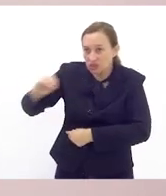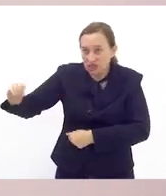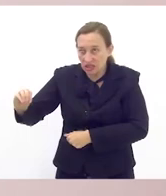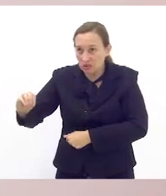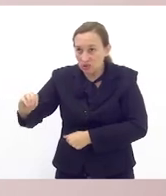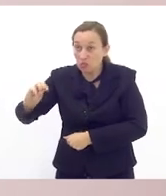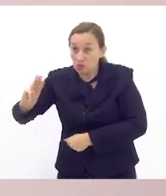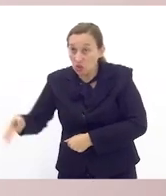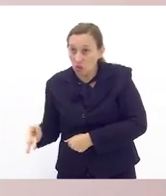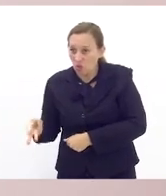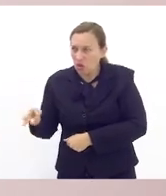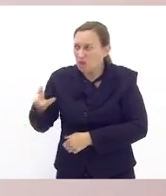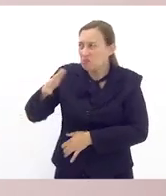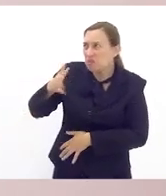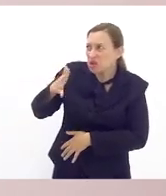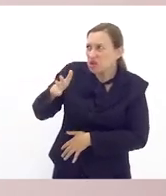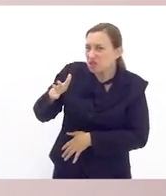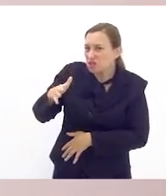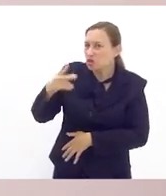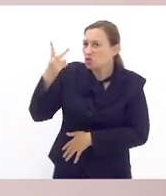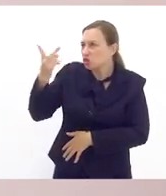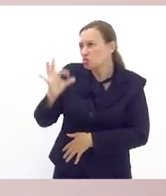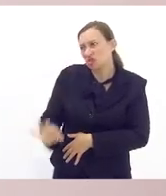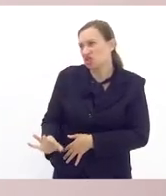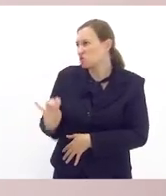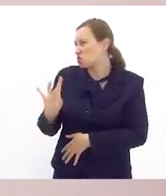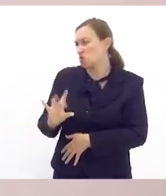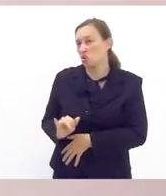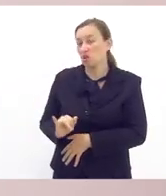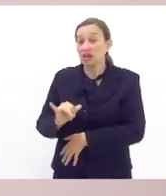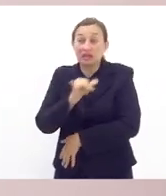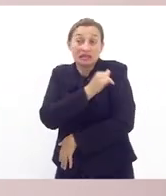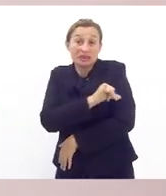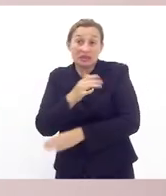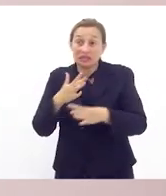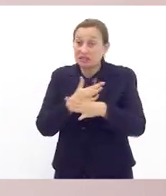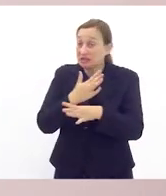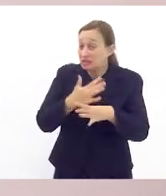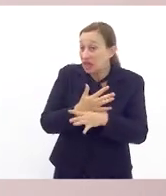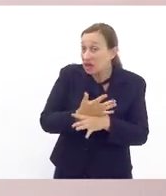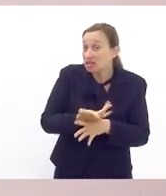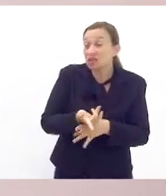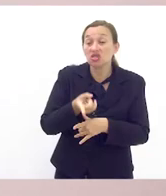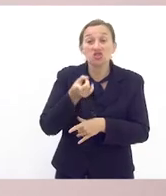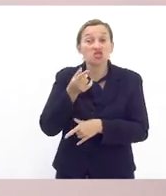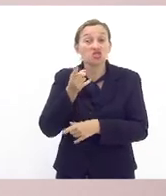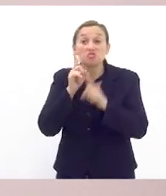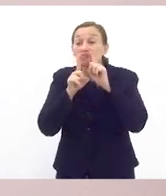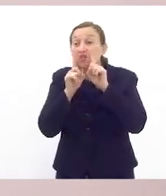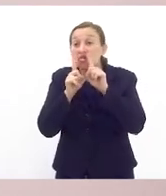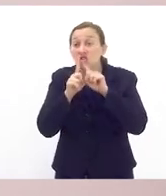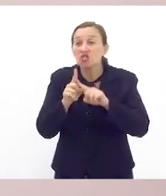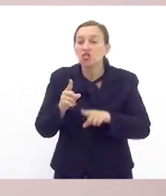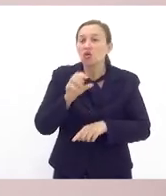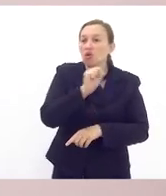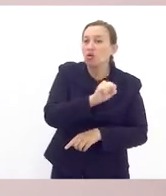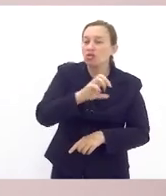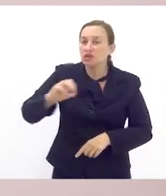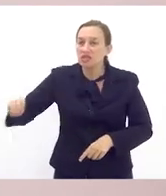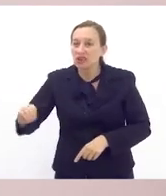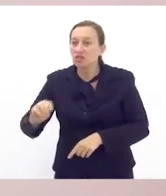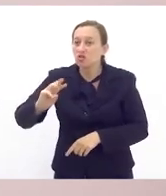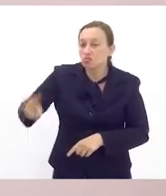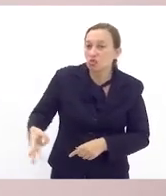milhões é algo em torno de 2% na cidade de Maricá foi investido 800 mil reais